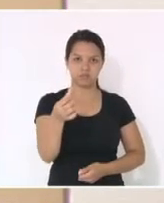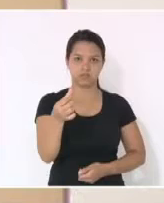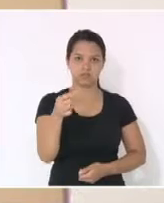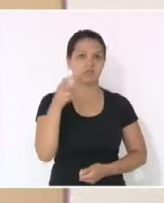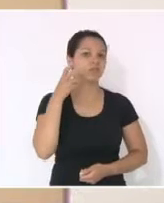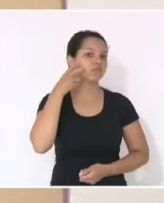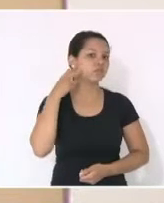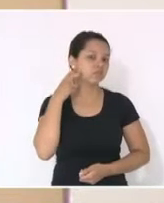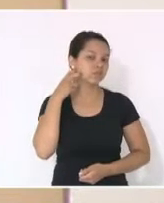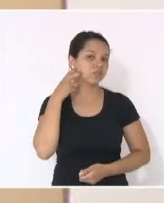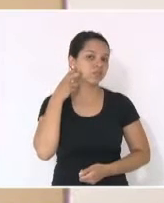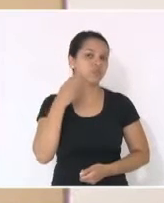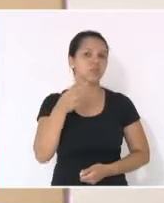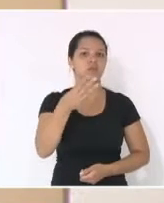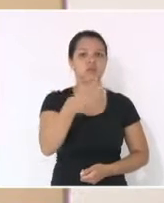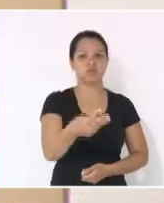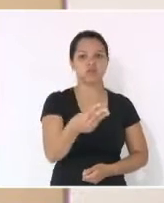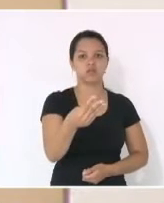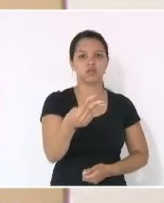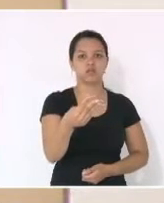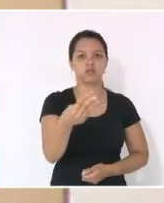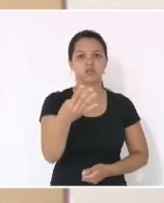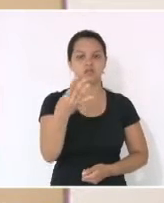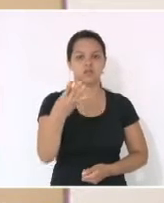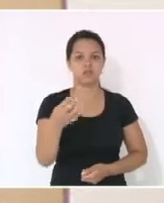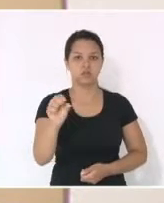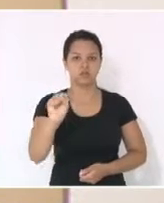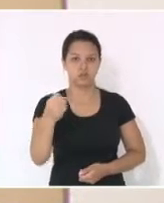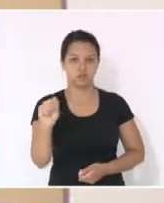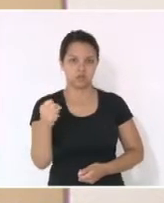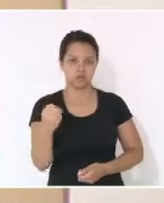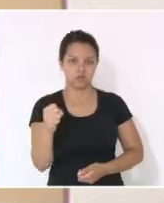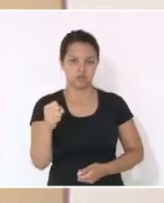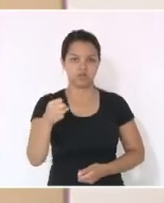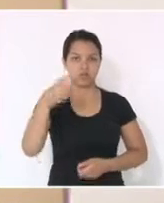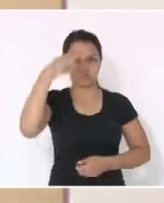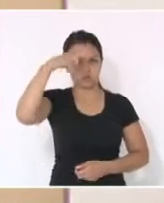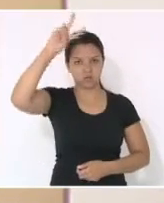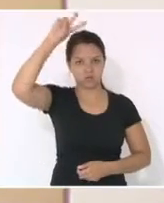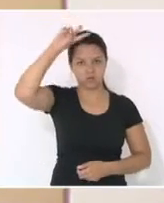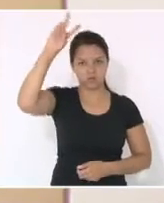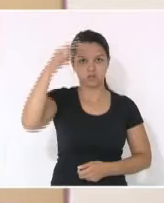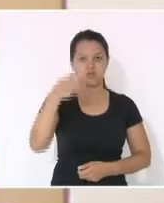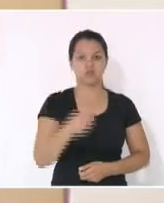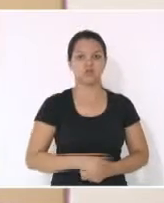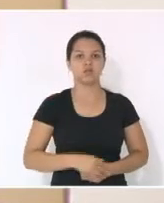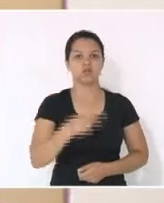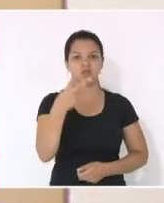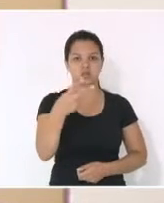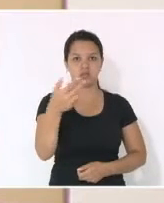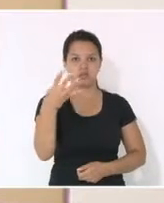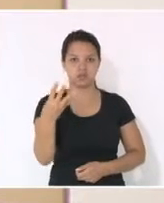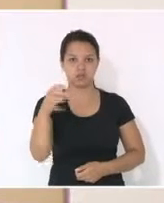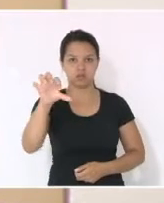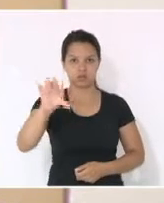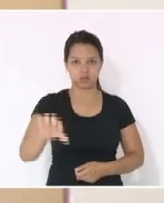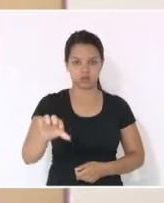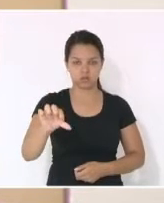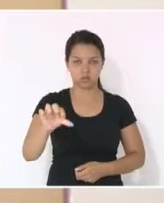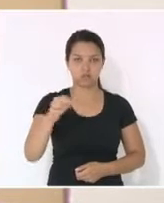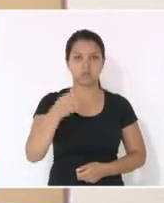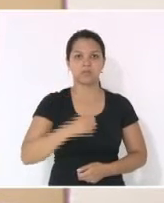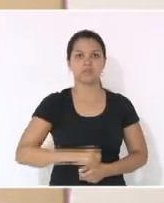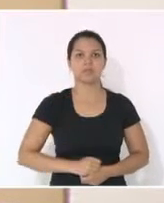piro 348 deputado vicente caropreso requerimento 349 deputado moacir sopelsa